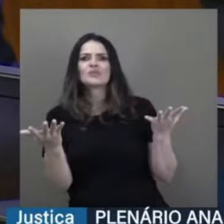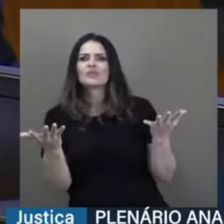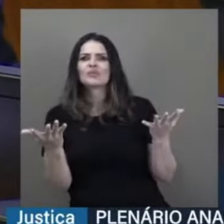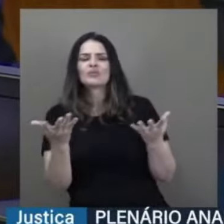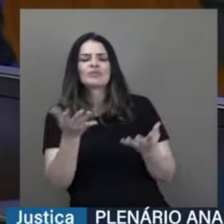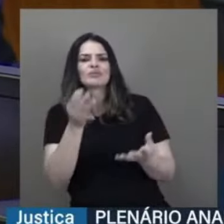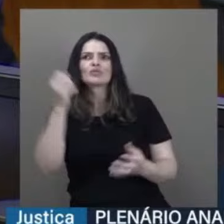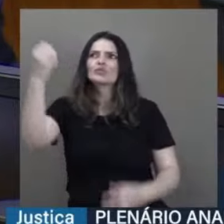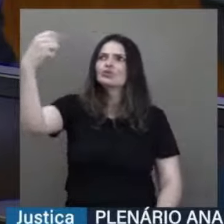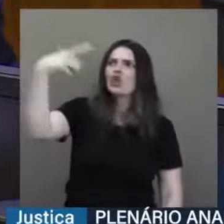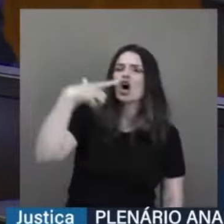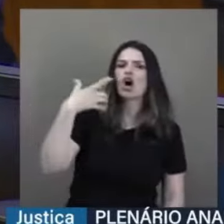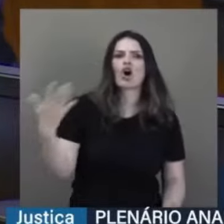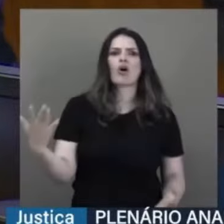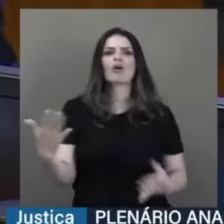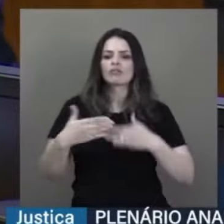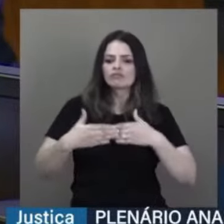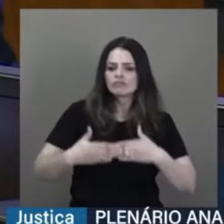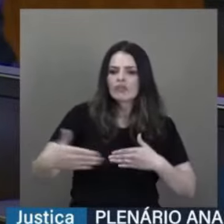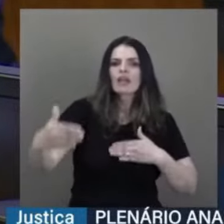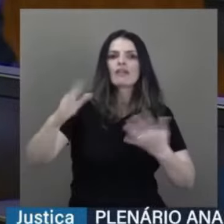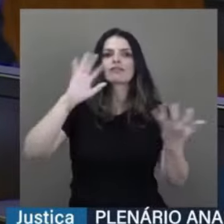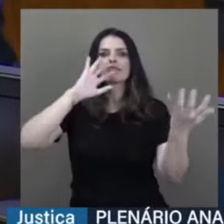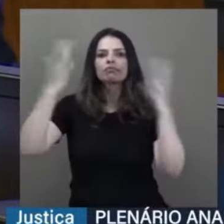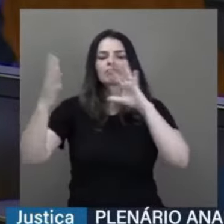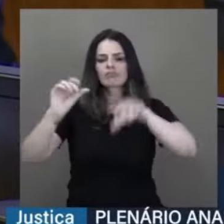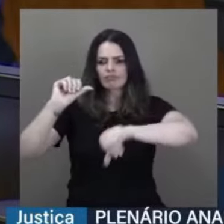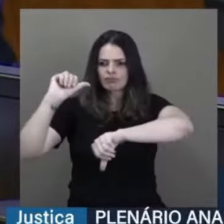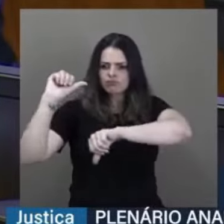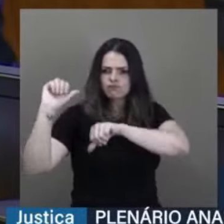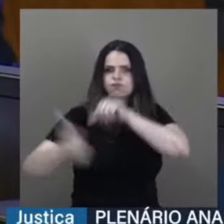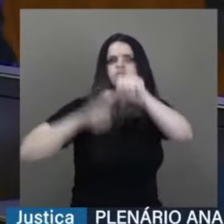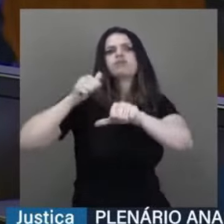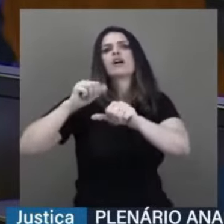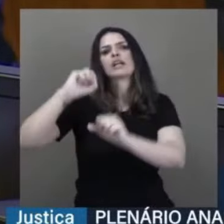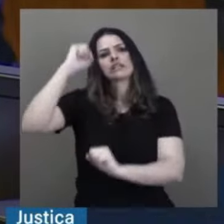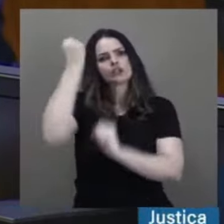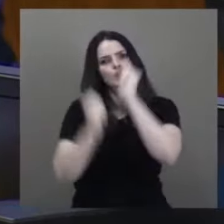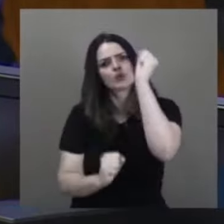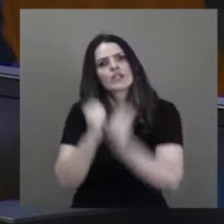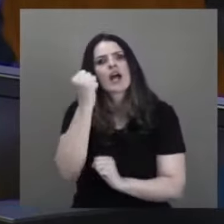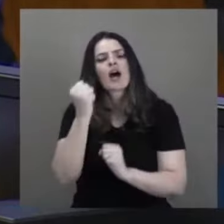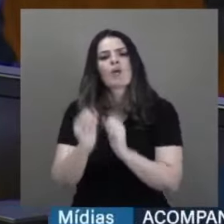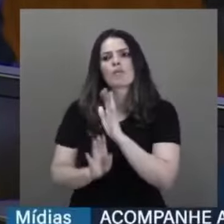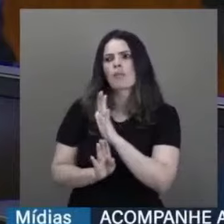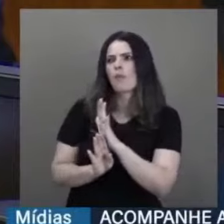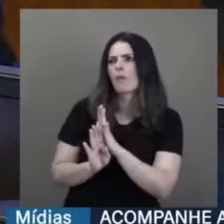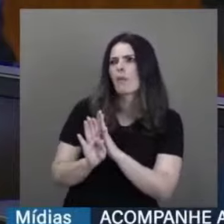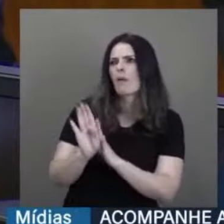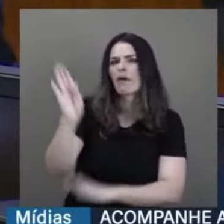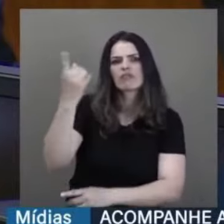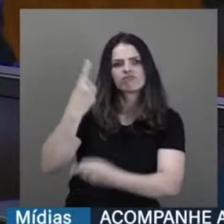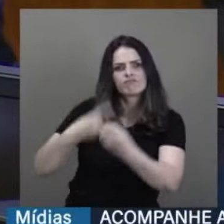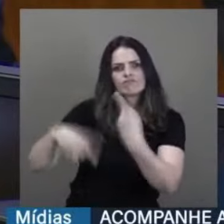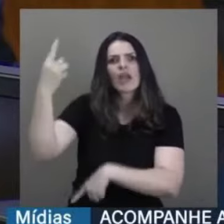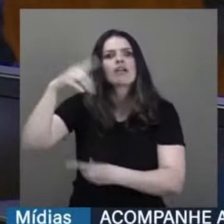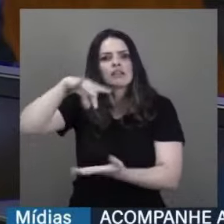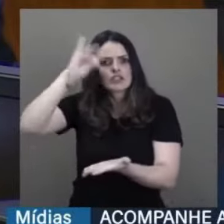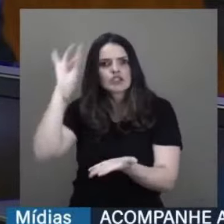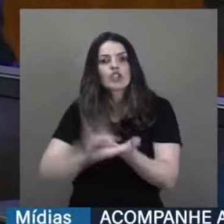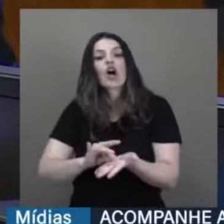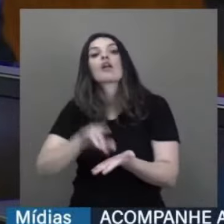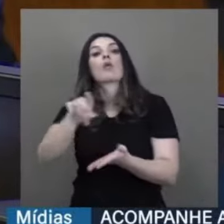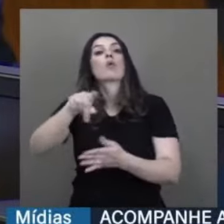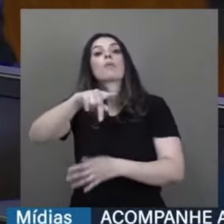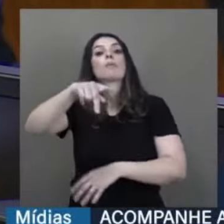novo ciclo de desenvolvimento industrial em nosso país com institutos sólidos que permitam que o Brasil se